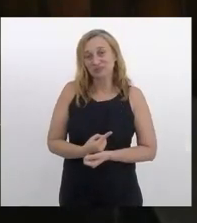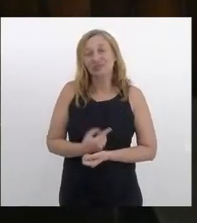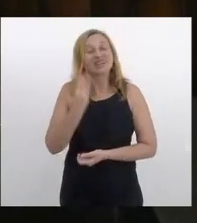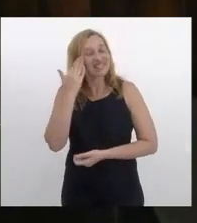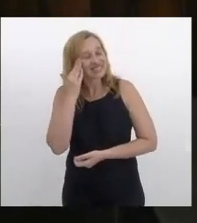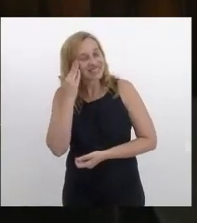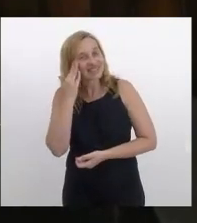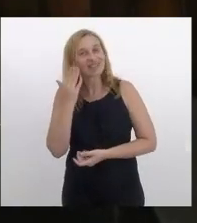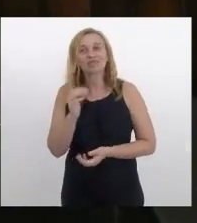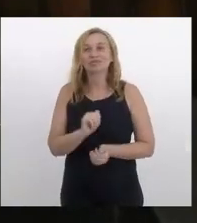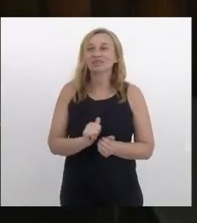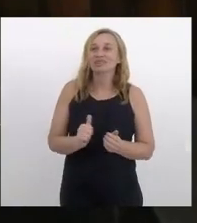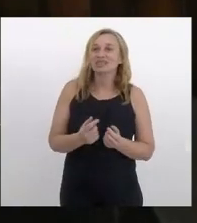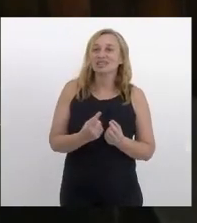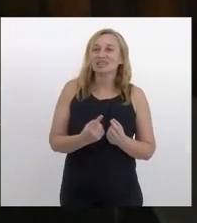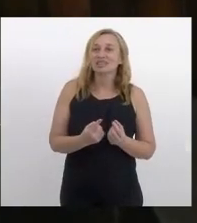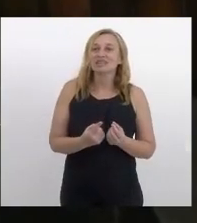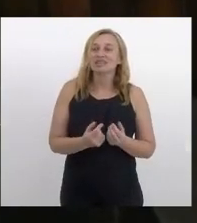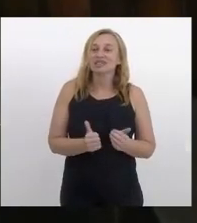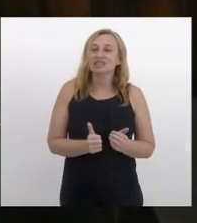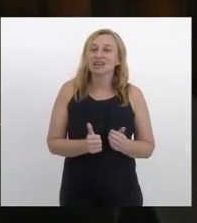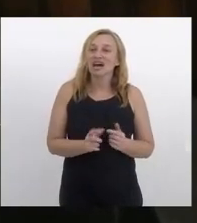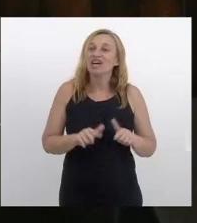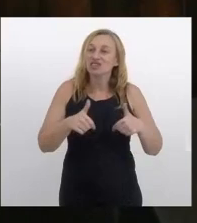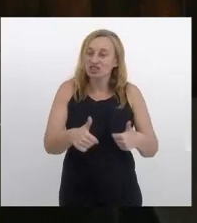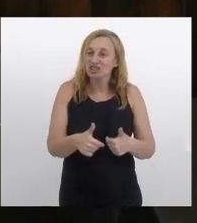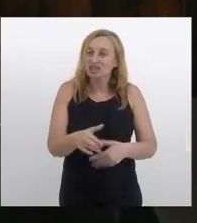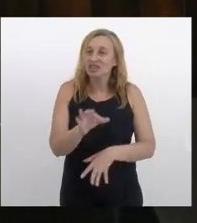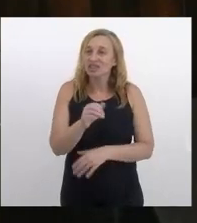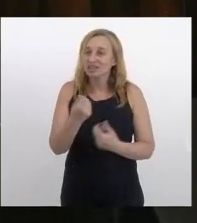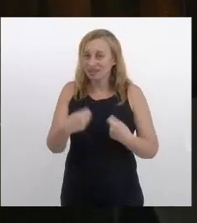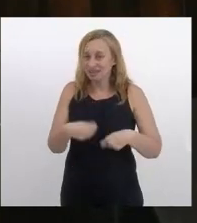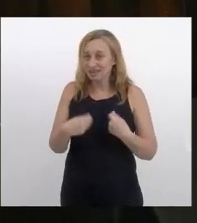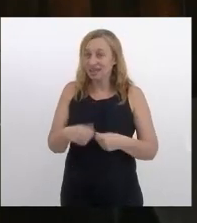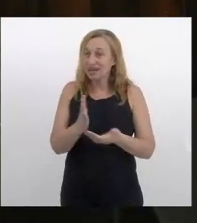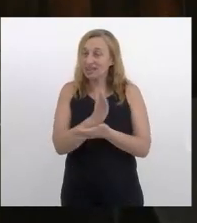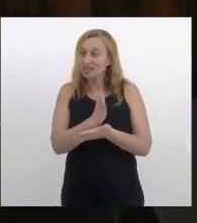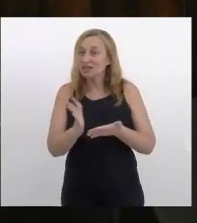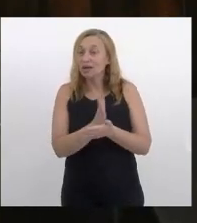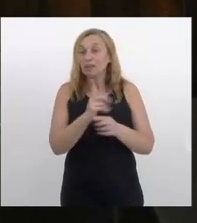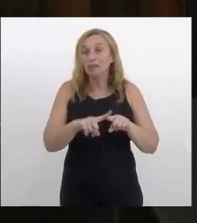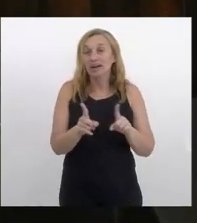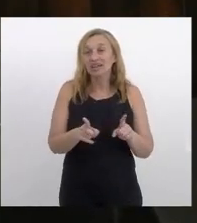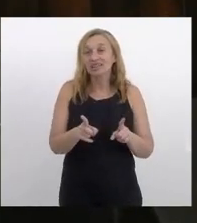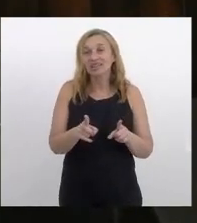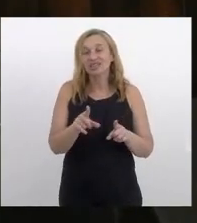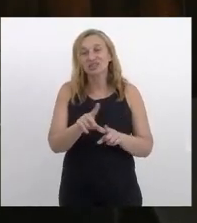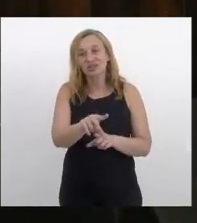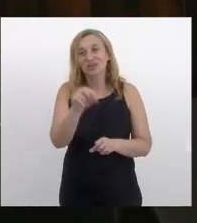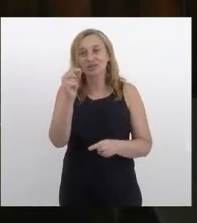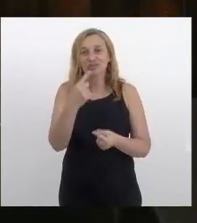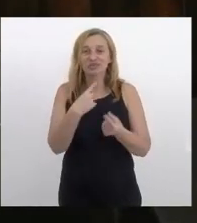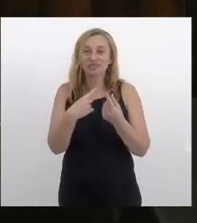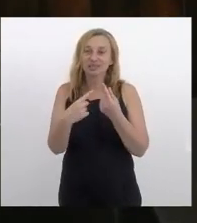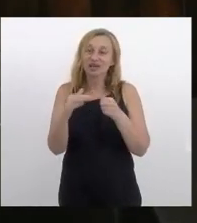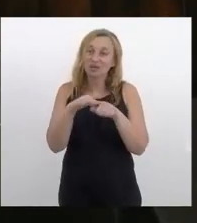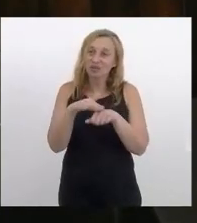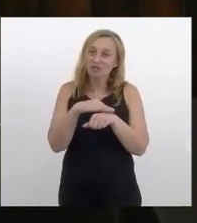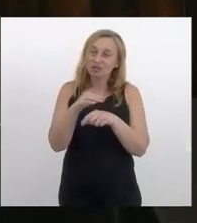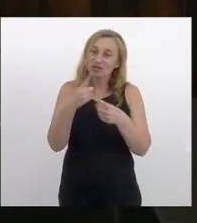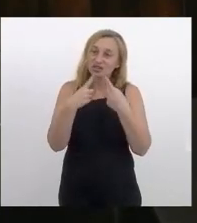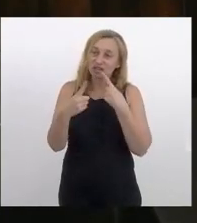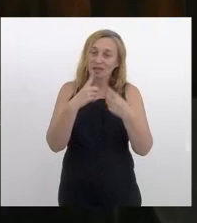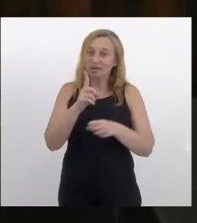que o enfrentamento se faz necessário, muitas vezes, mas optamos pelo diálogo para não chegar ao